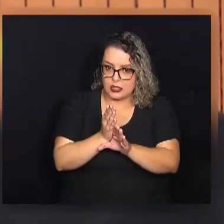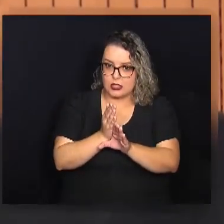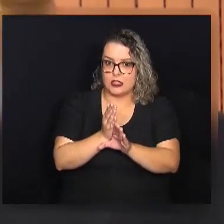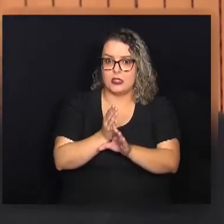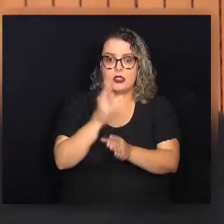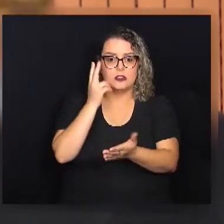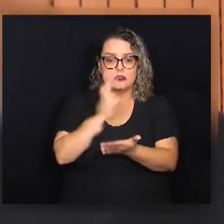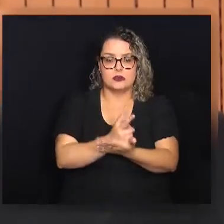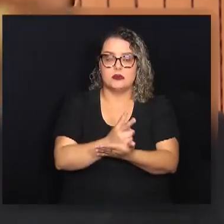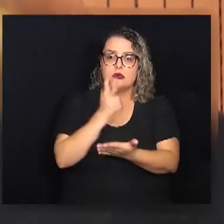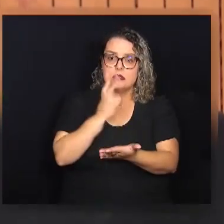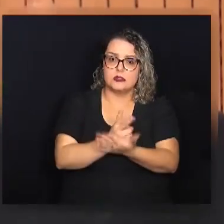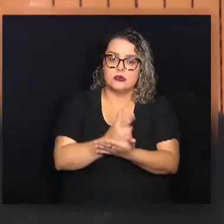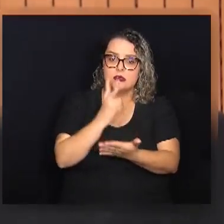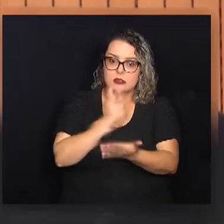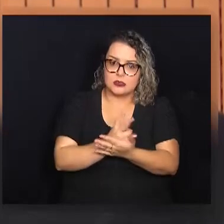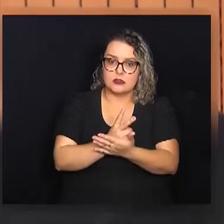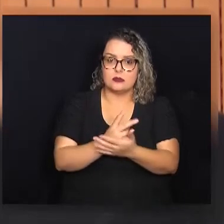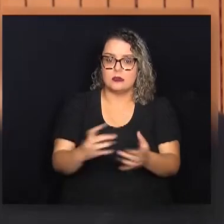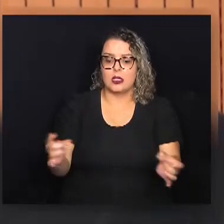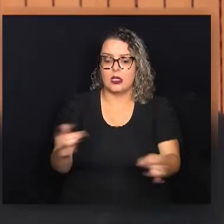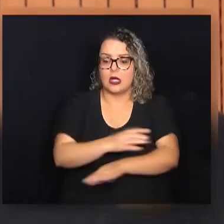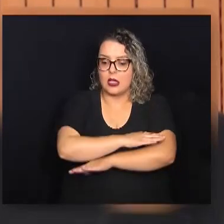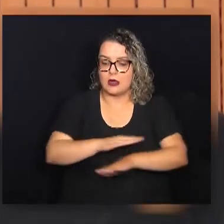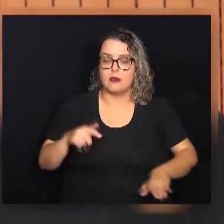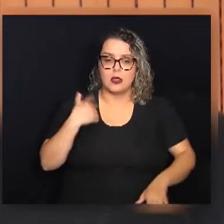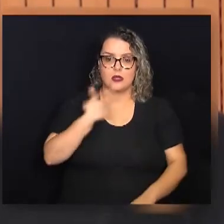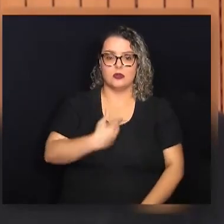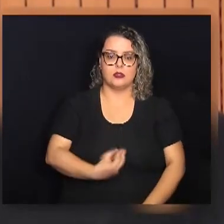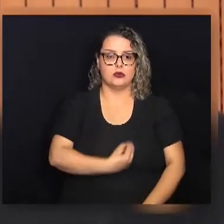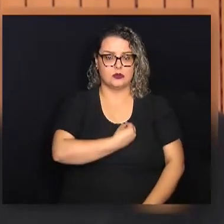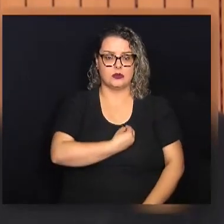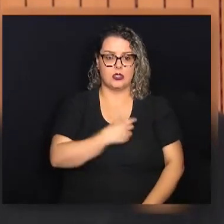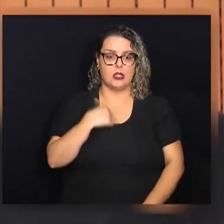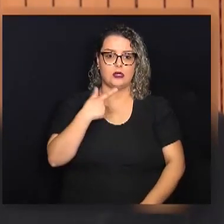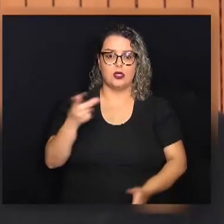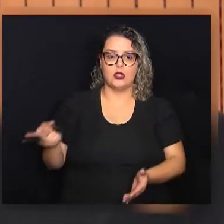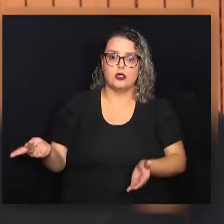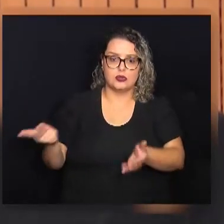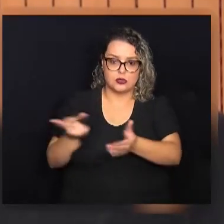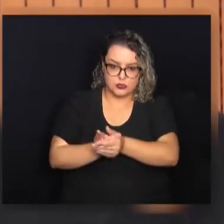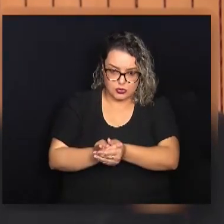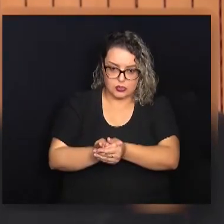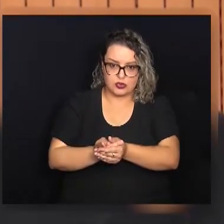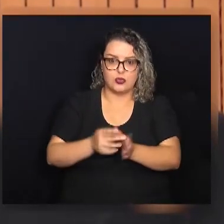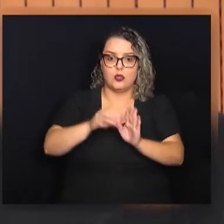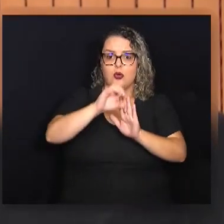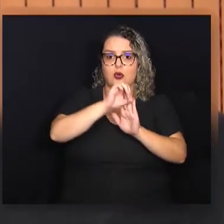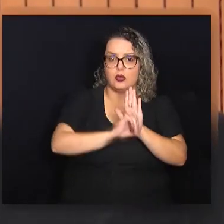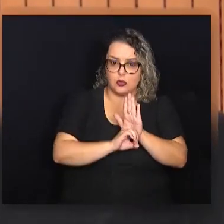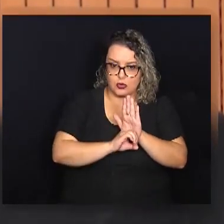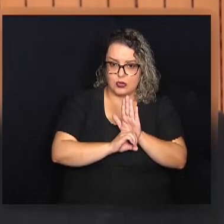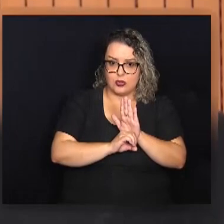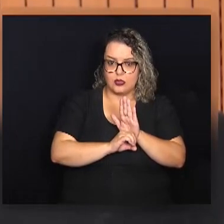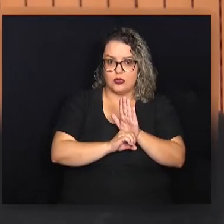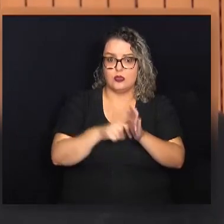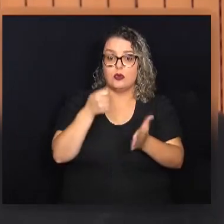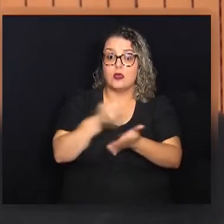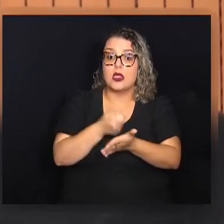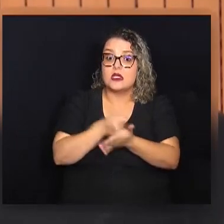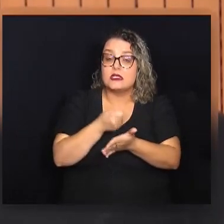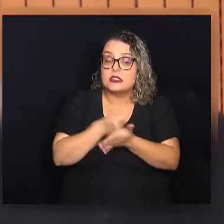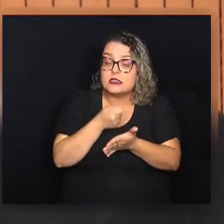sempre para nos aniquilar. Nós protocolamos um ofício